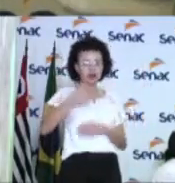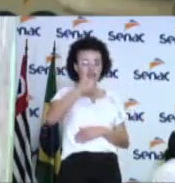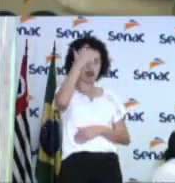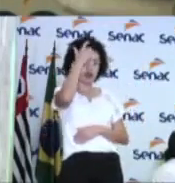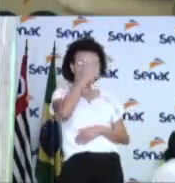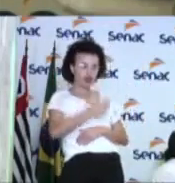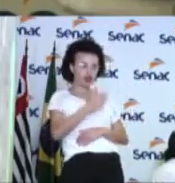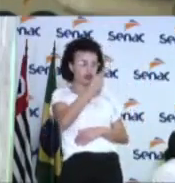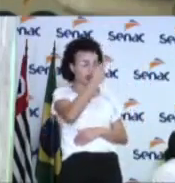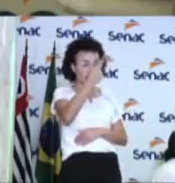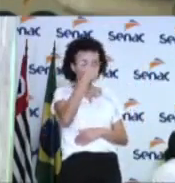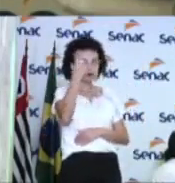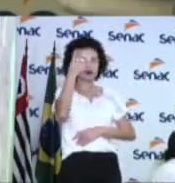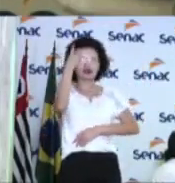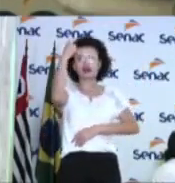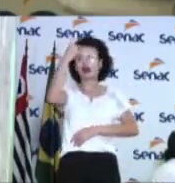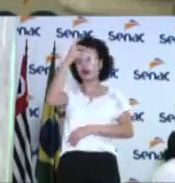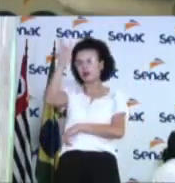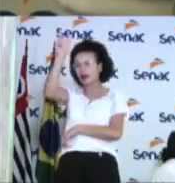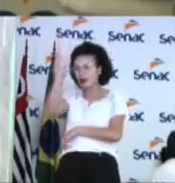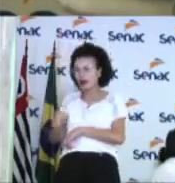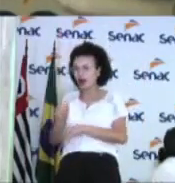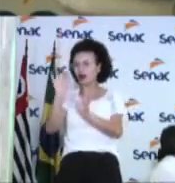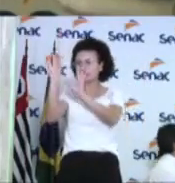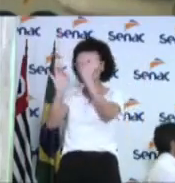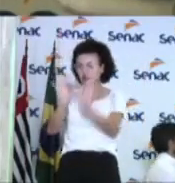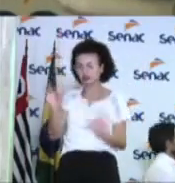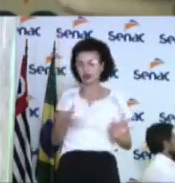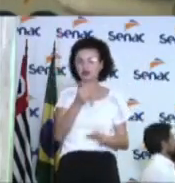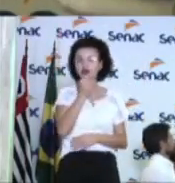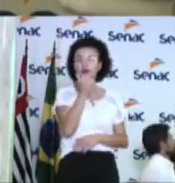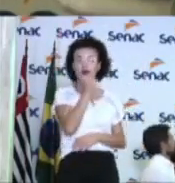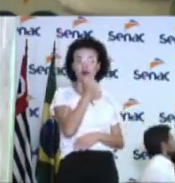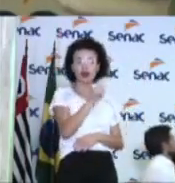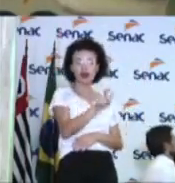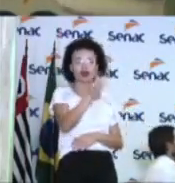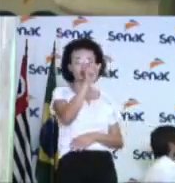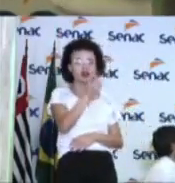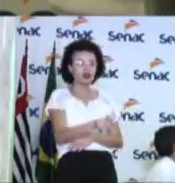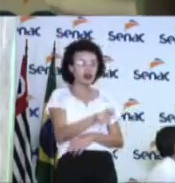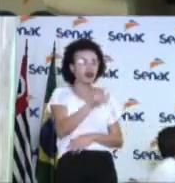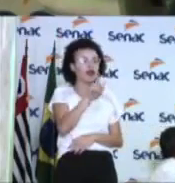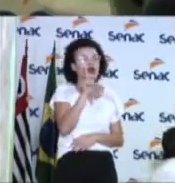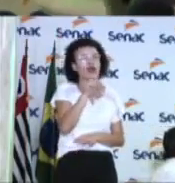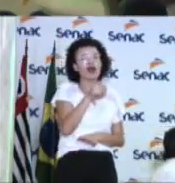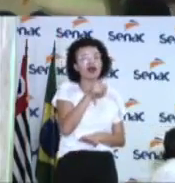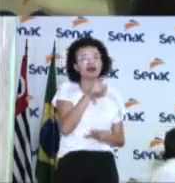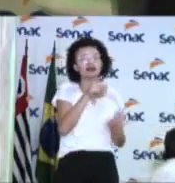desenvolver o personagem. No caso da Fernanda Keller, ela é a personagem, é quase, né,